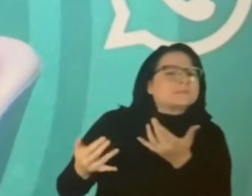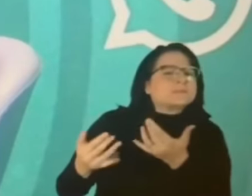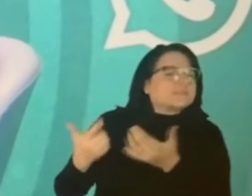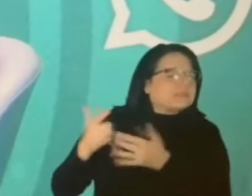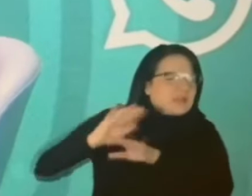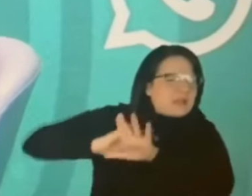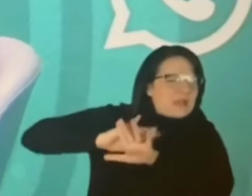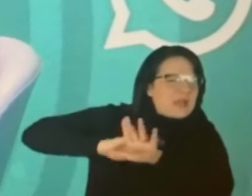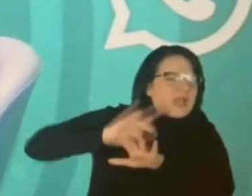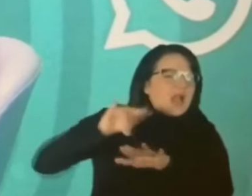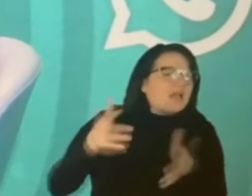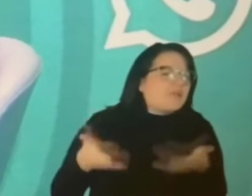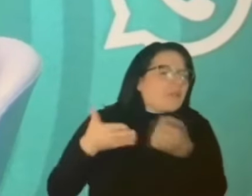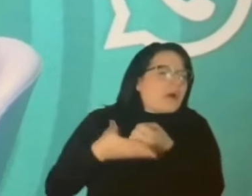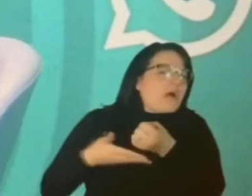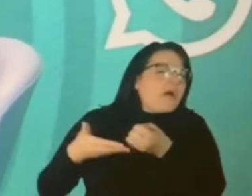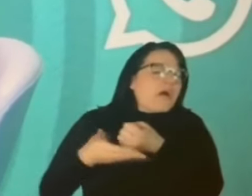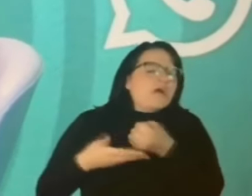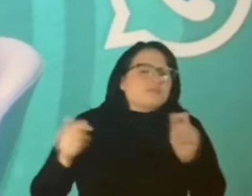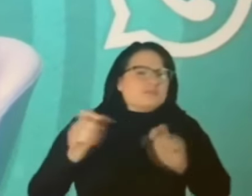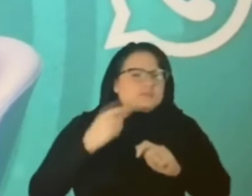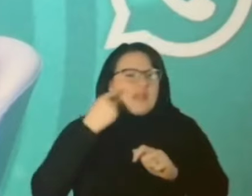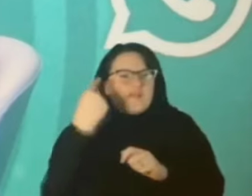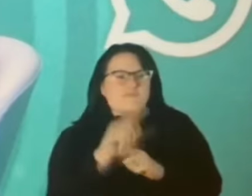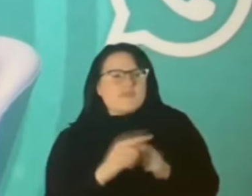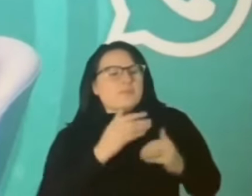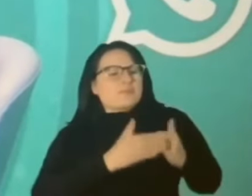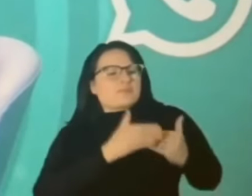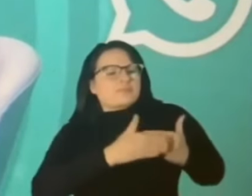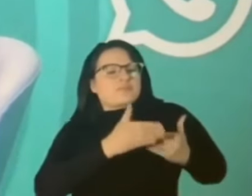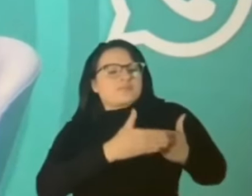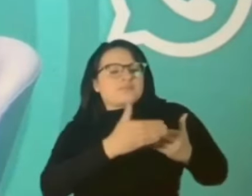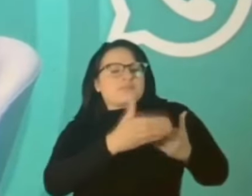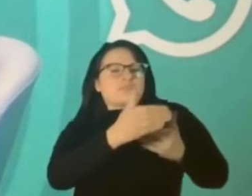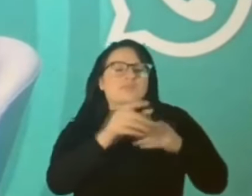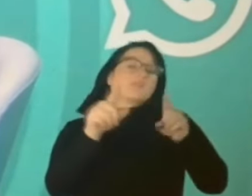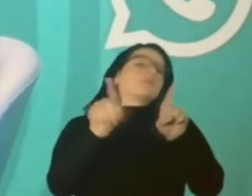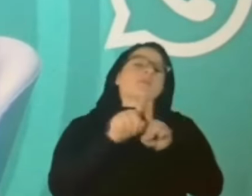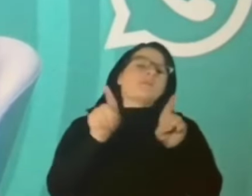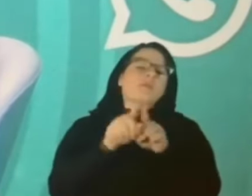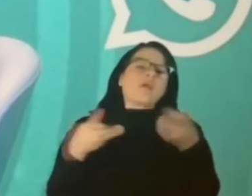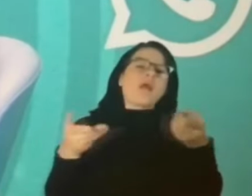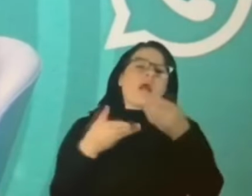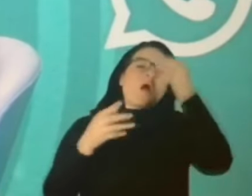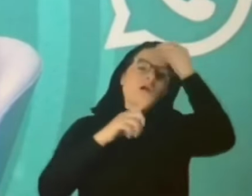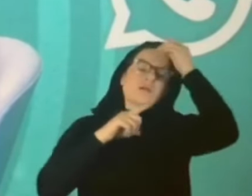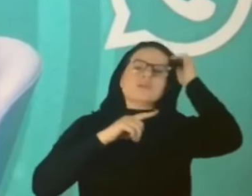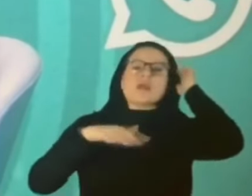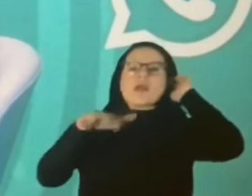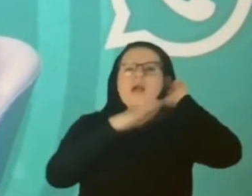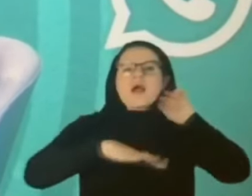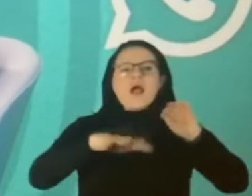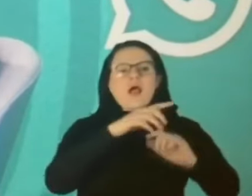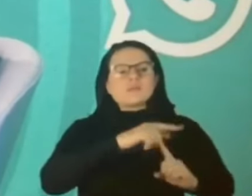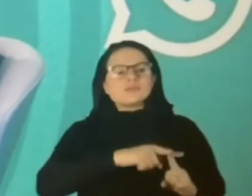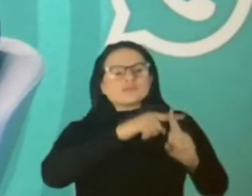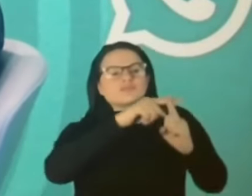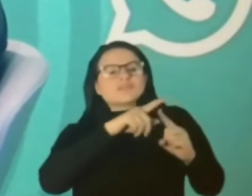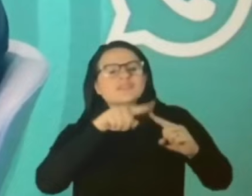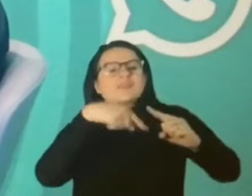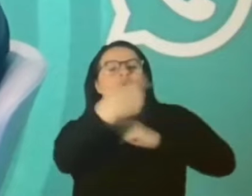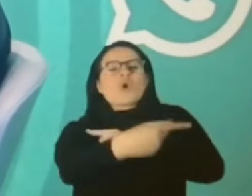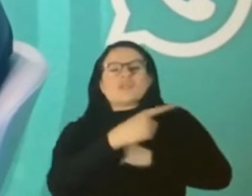à tradicional visão instrumentalista do processo e à recente virada pós-positivista do direito constitucional, doutor